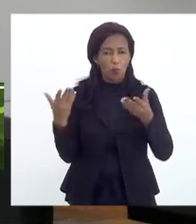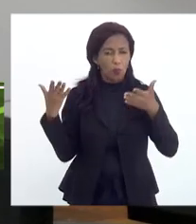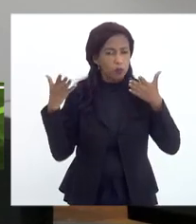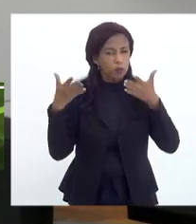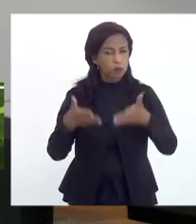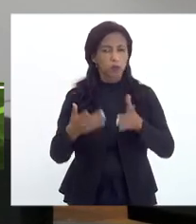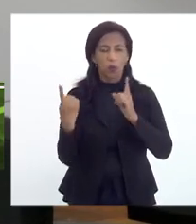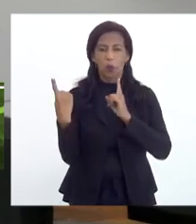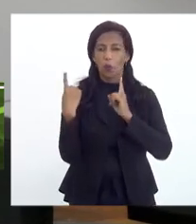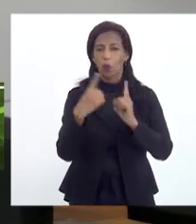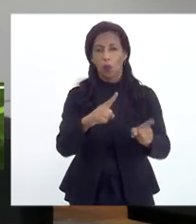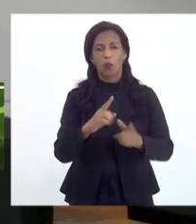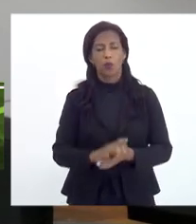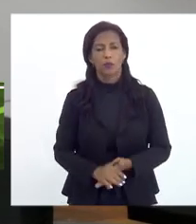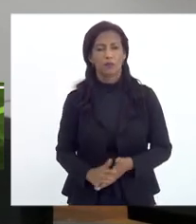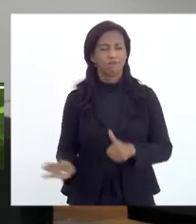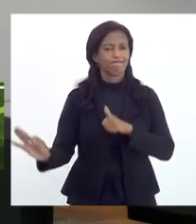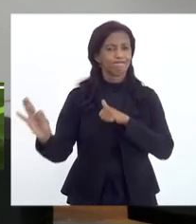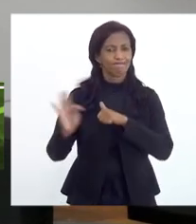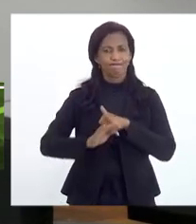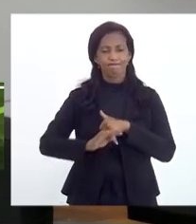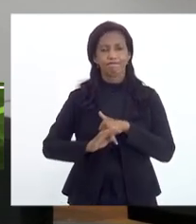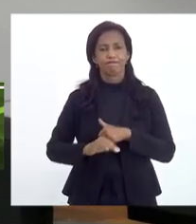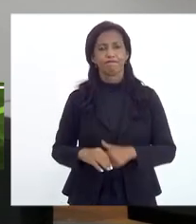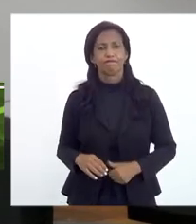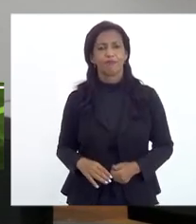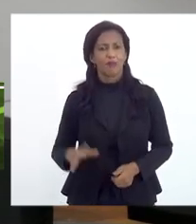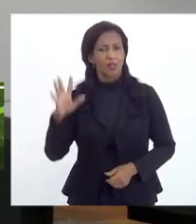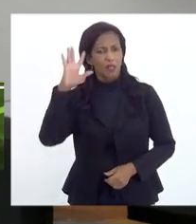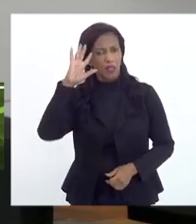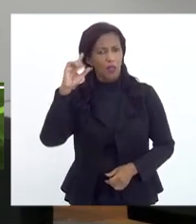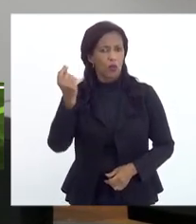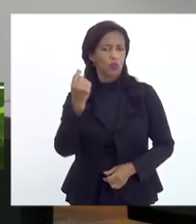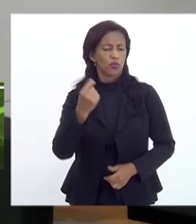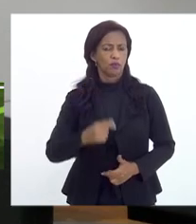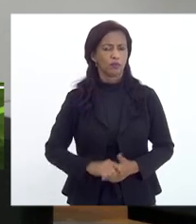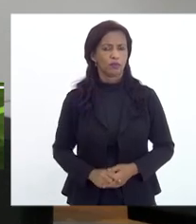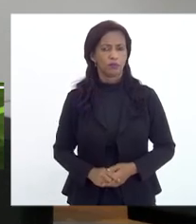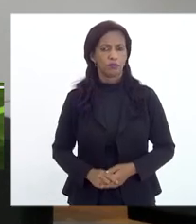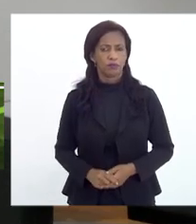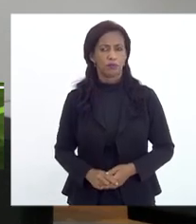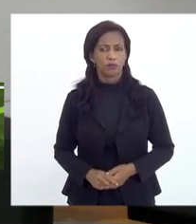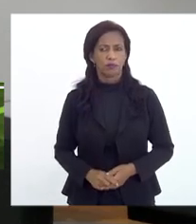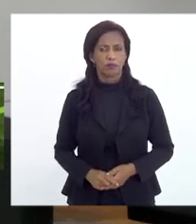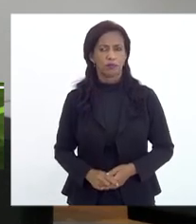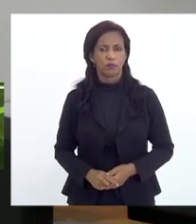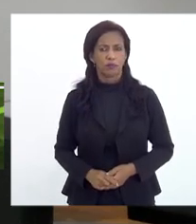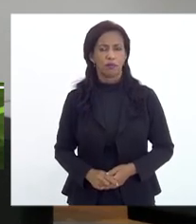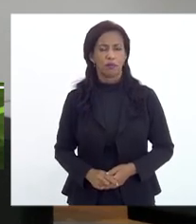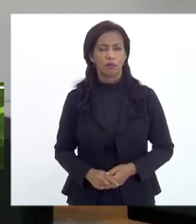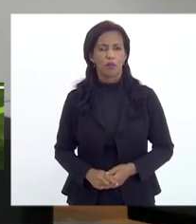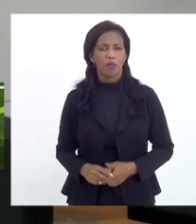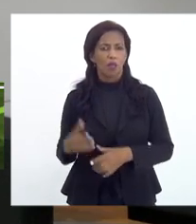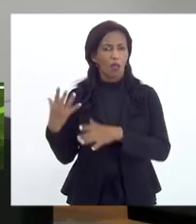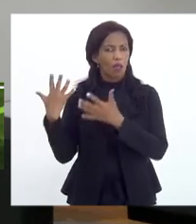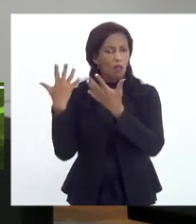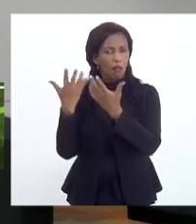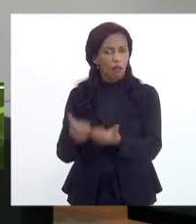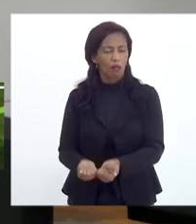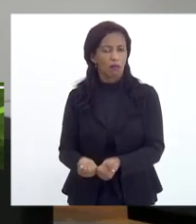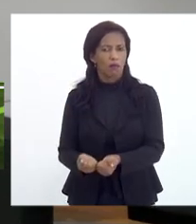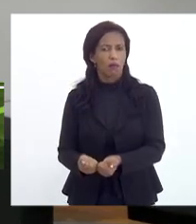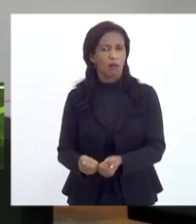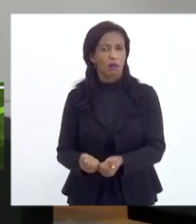Somos contra Tecnicamente Ideologicamente A adesão Ao regime De recuperação